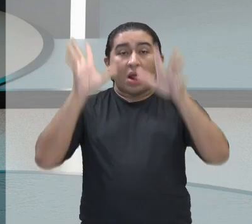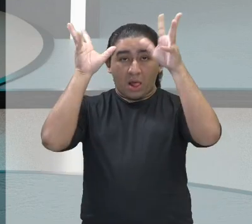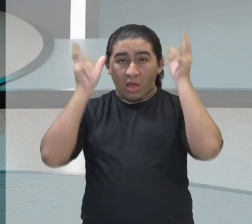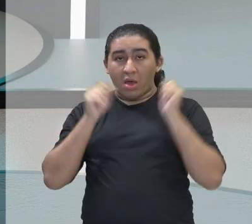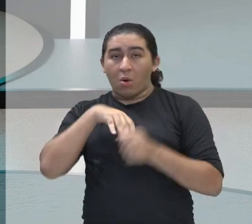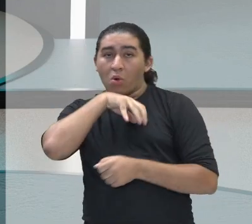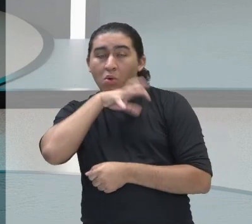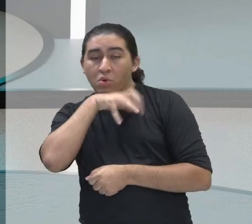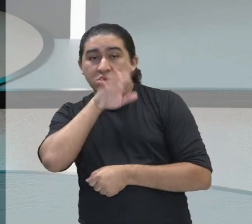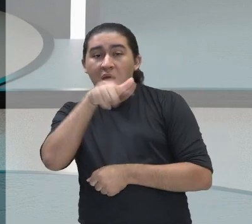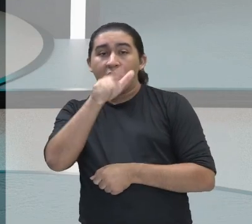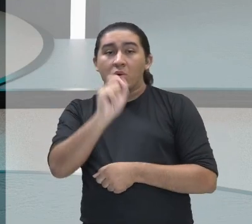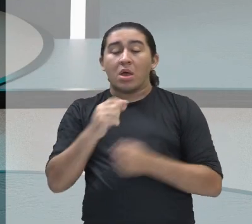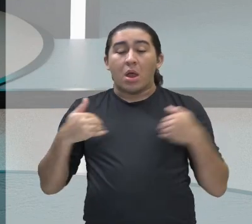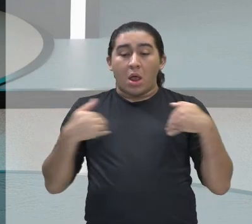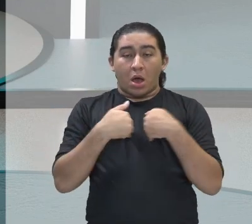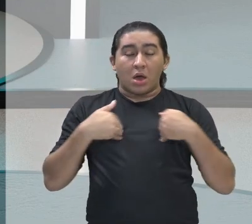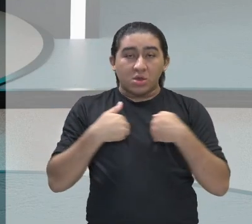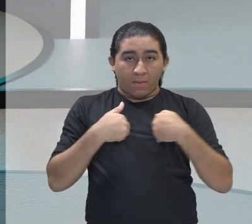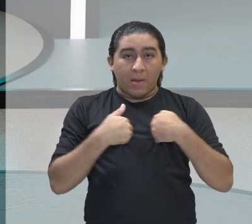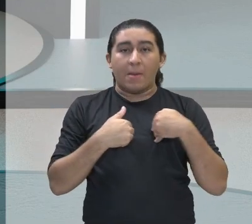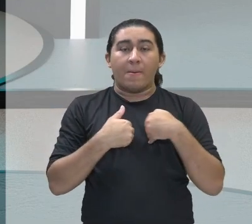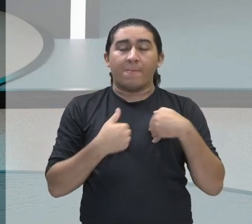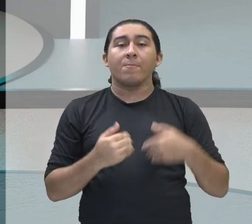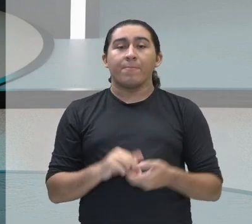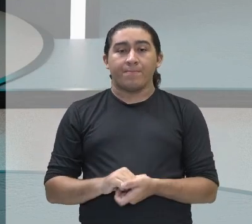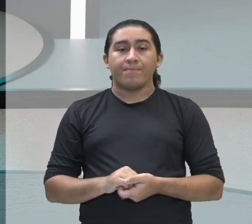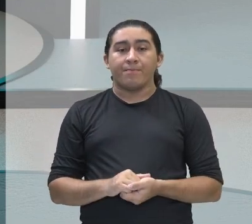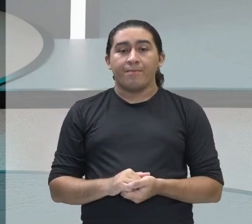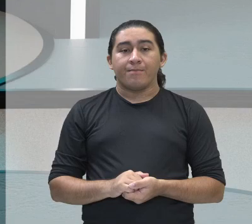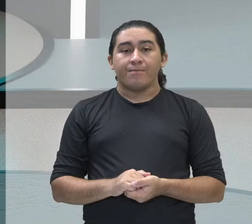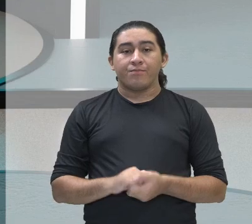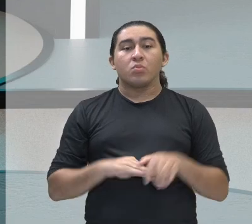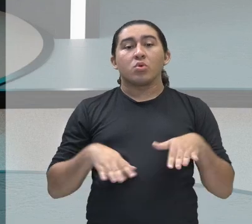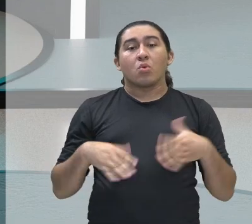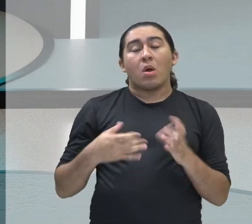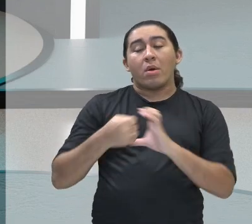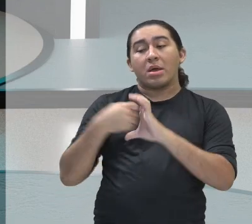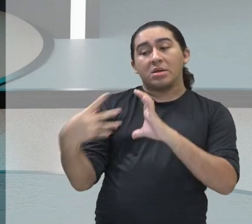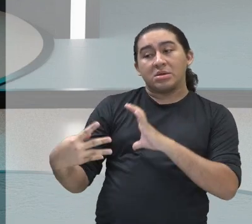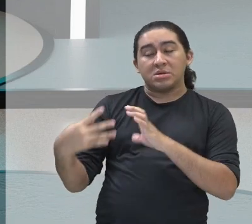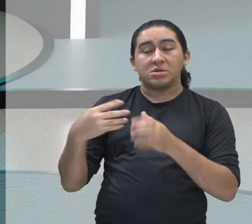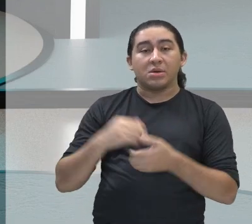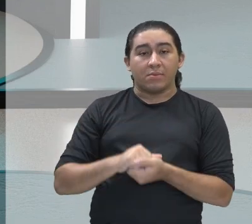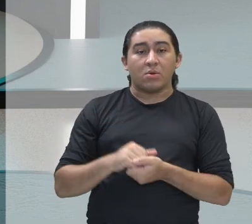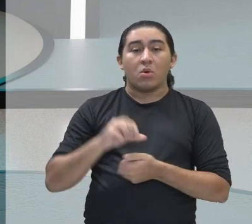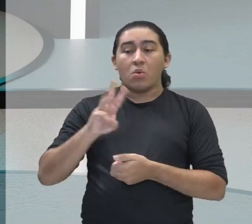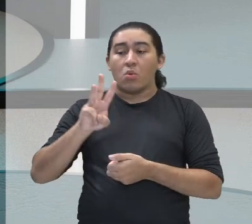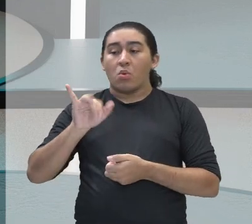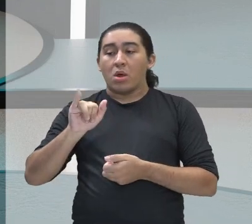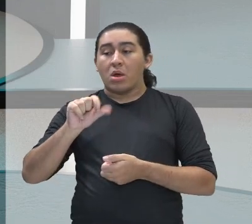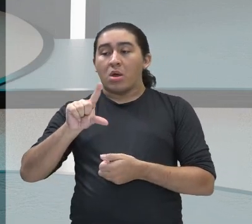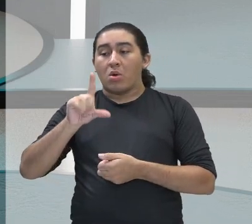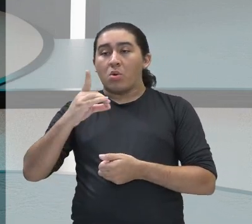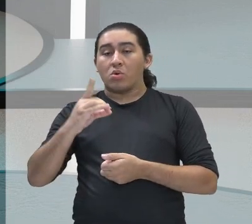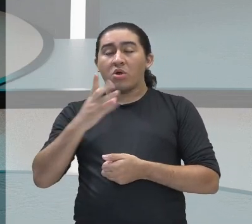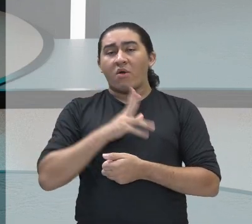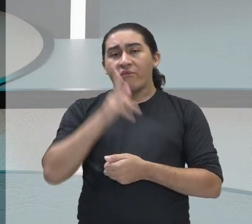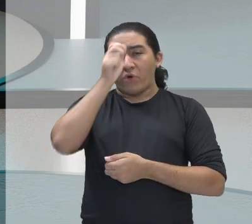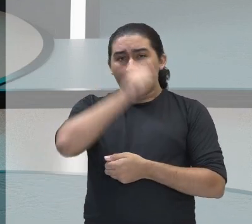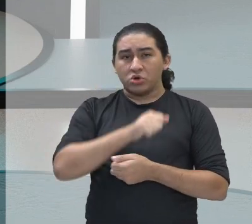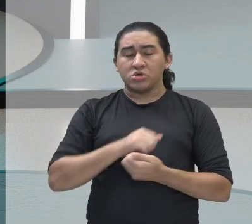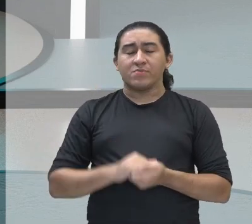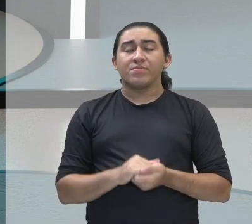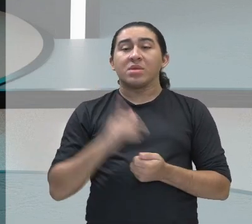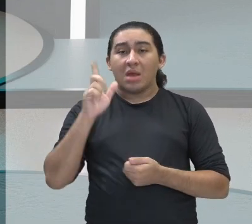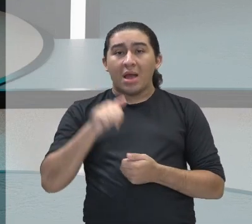são animais selvagens. Então, qual é a qualidade aqui, gente? Eu tenho o wild, né, que é selvagem, é uma